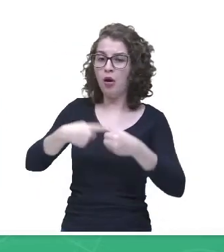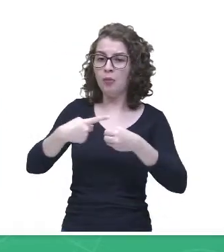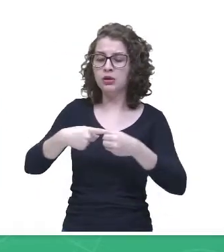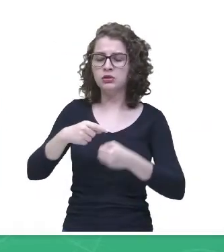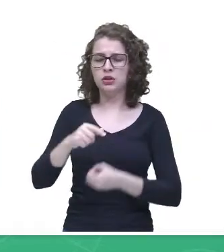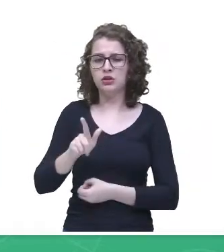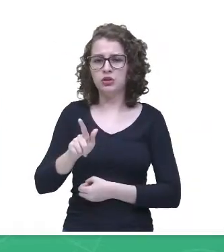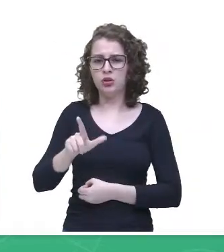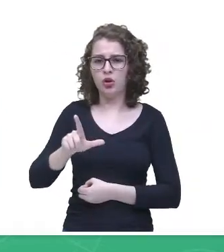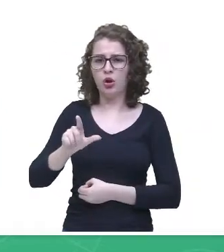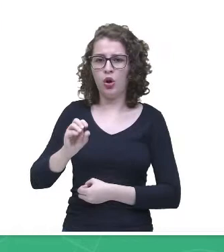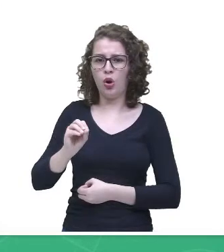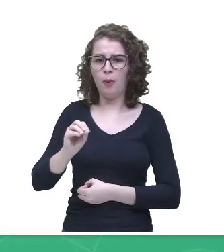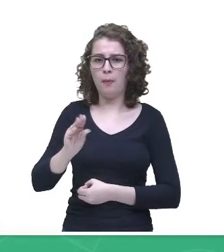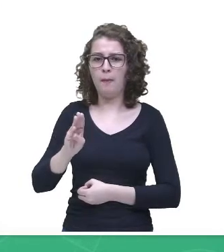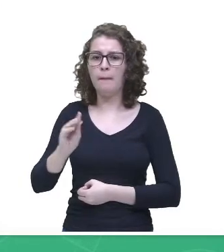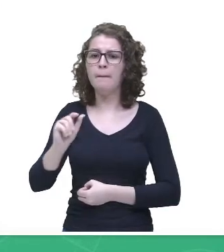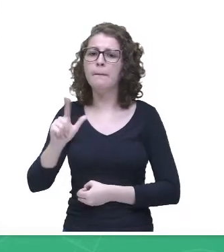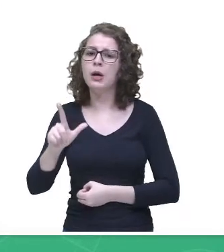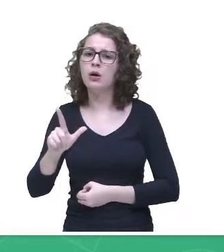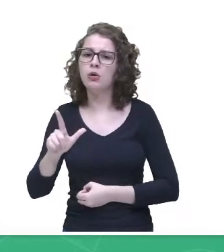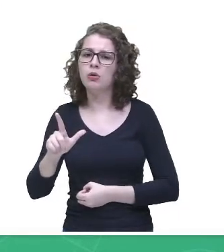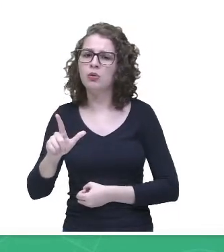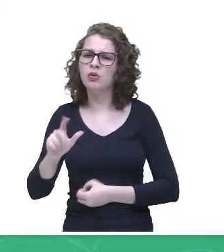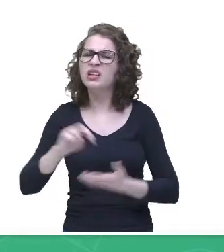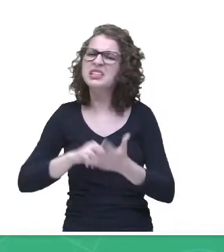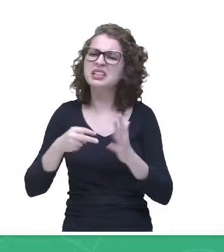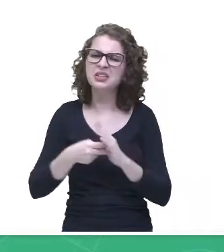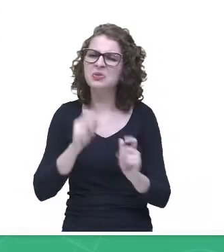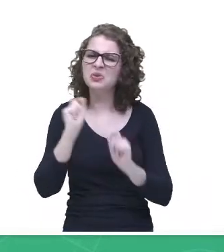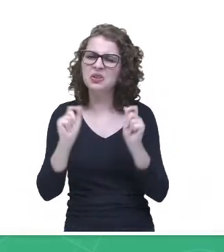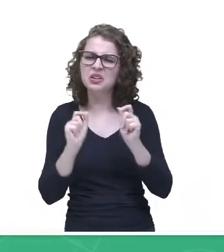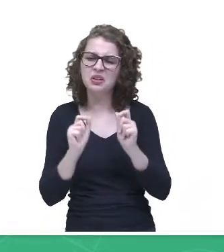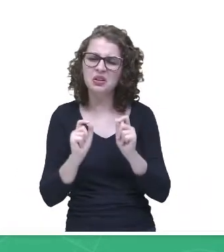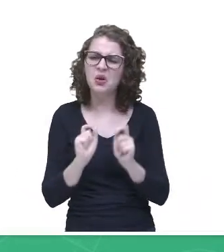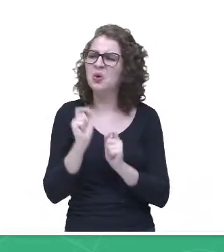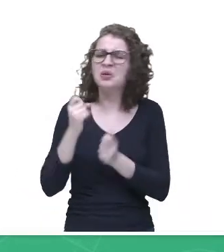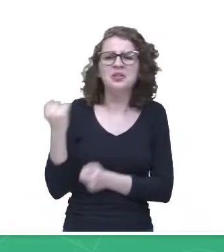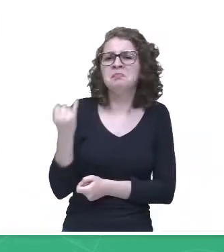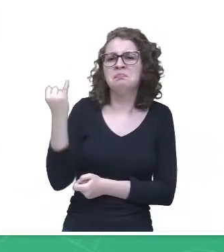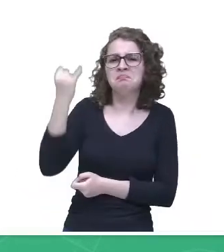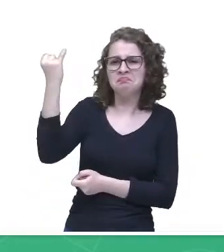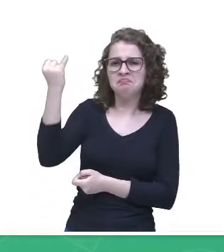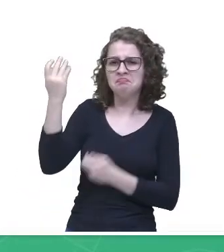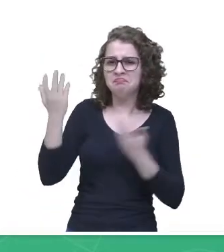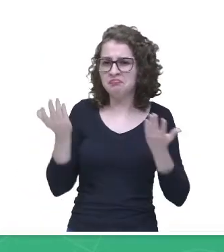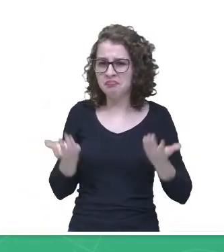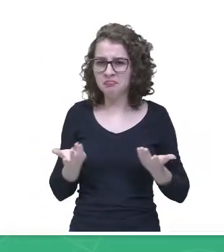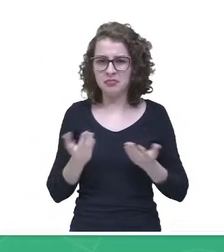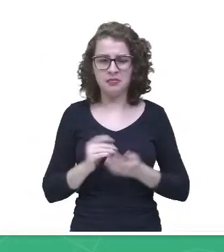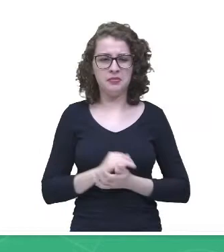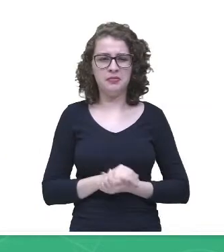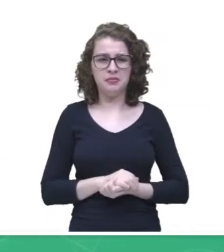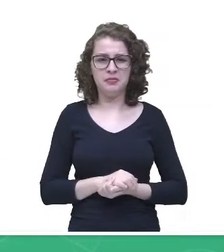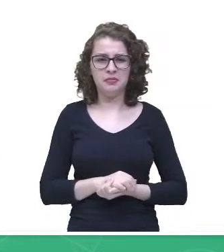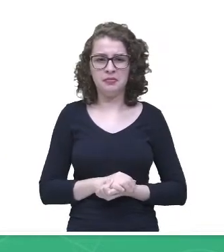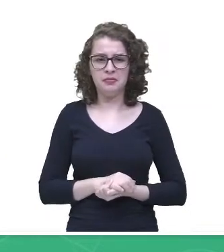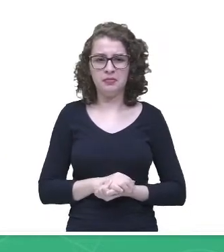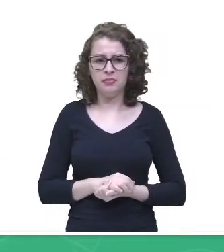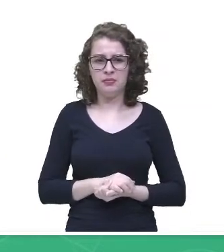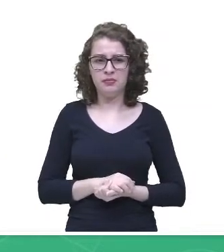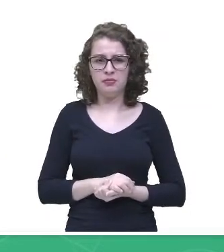sabe o que é uma cidade global? Qual é a importância dessa cidade global falando ali a